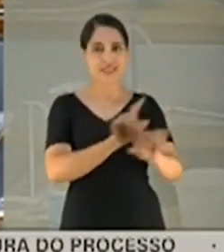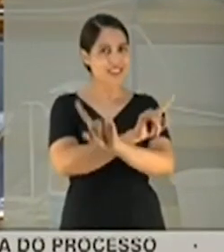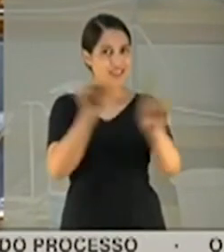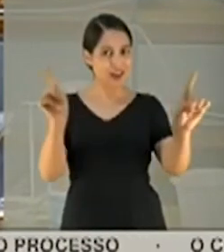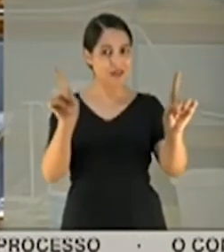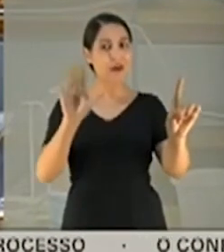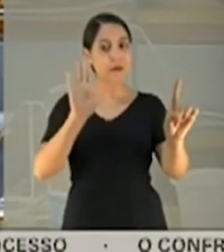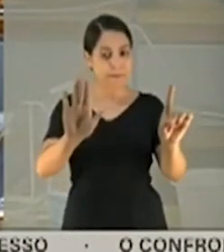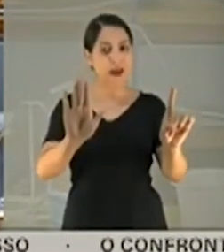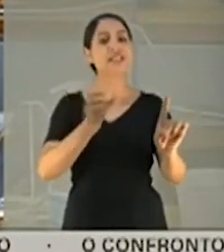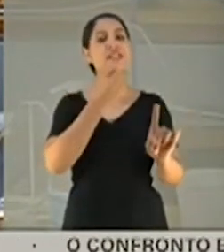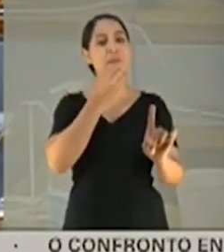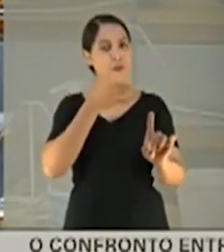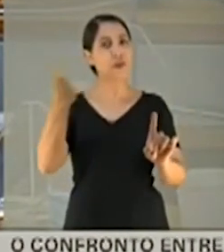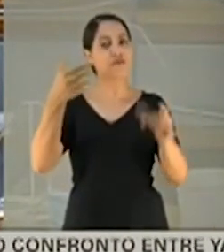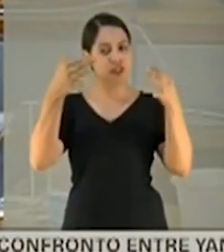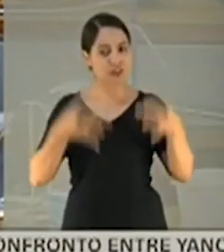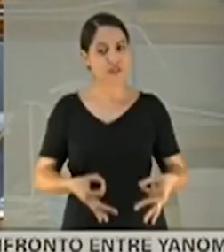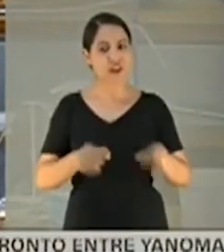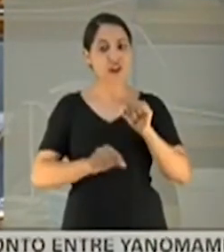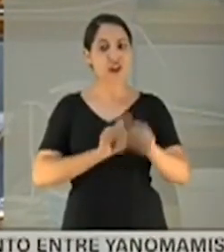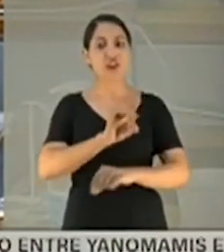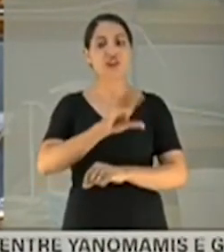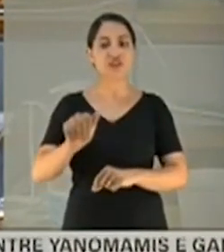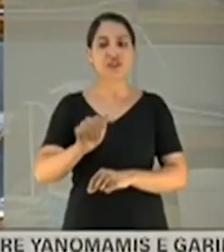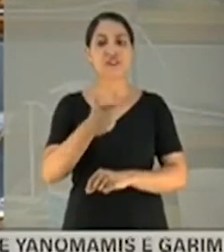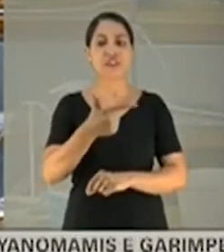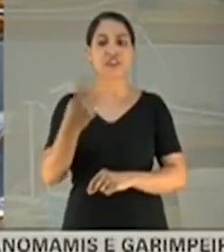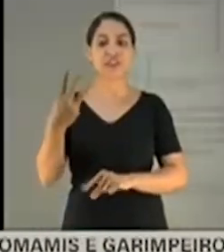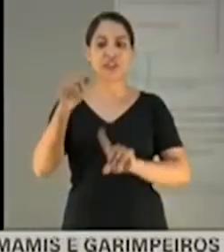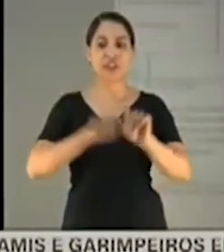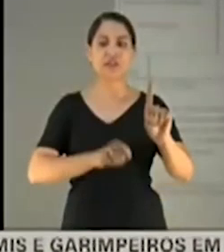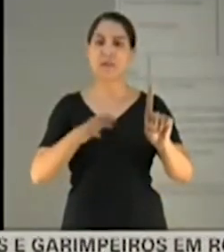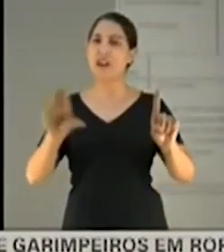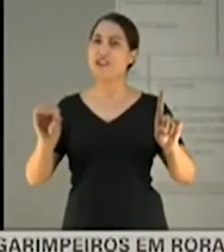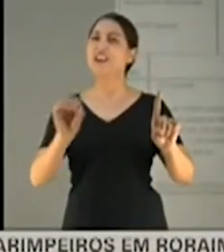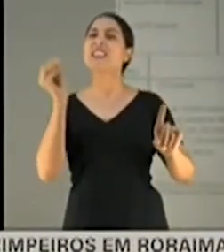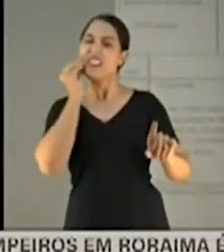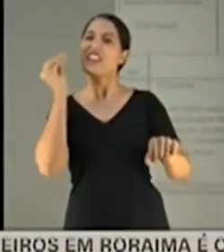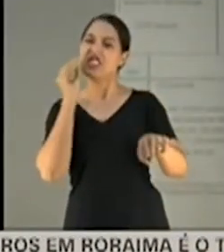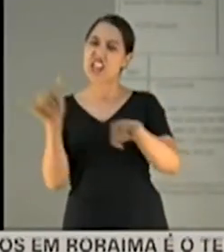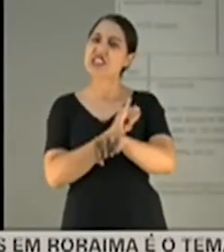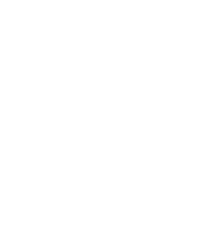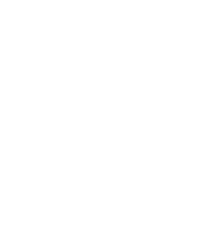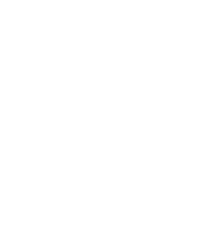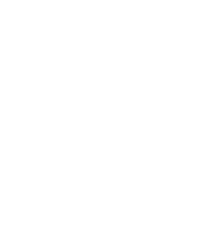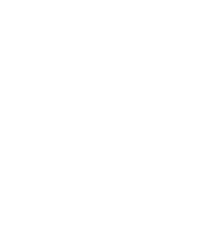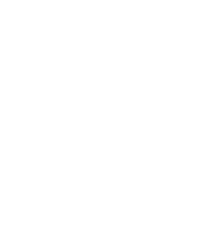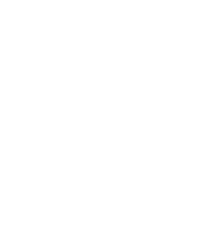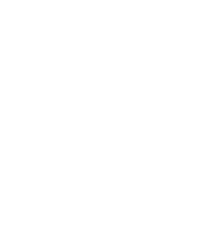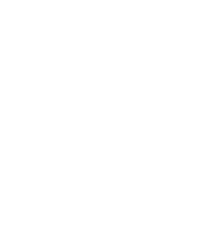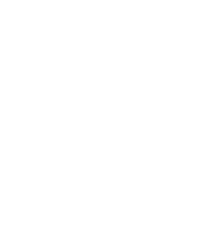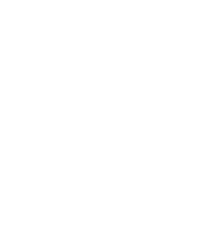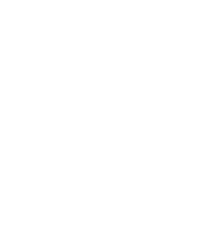trouxe, ainda bem que você foi honesto, foi dia 23 de março. Tentando ludibriar um processo legal que queriam,